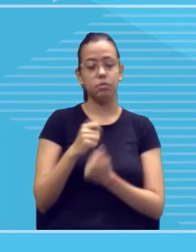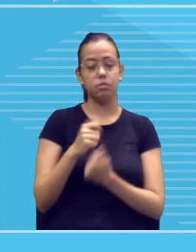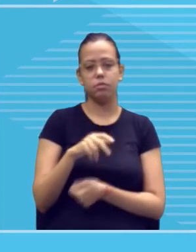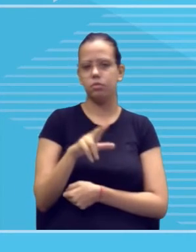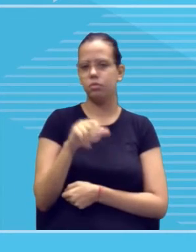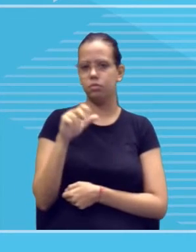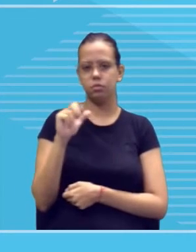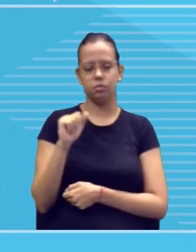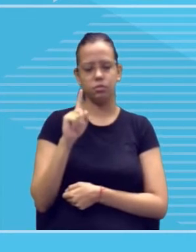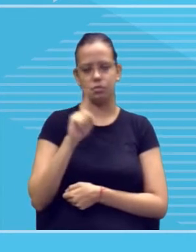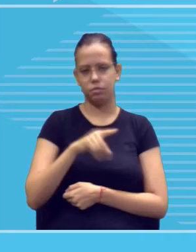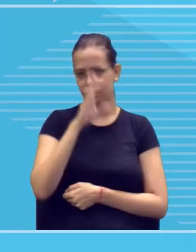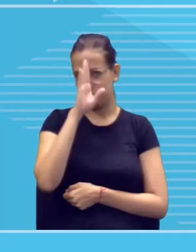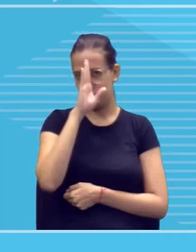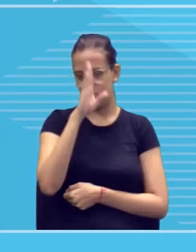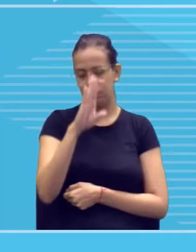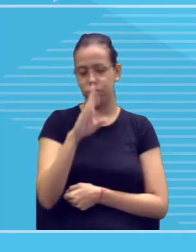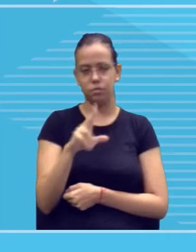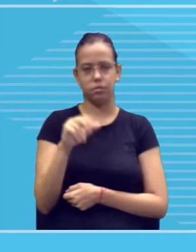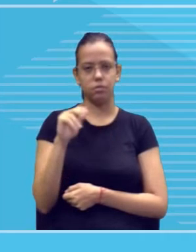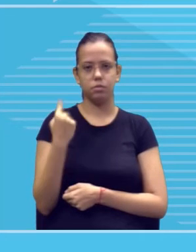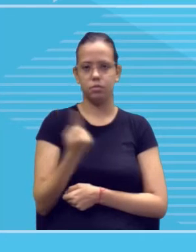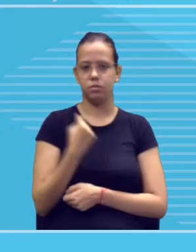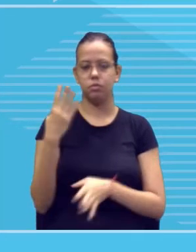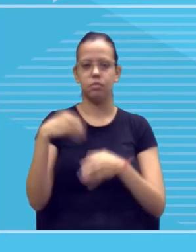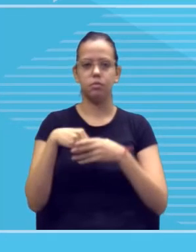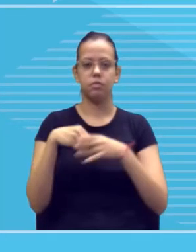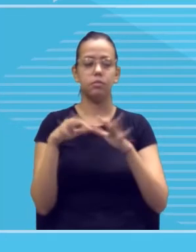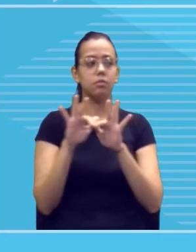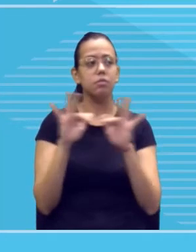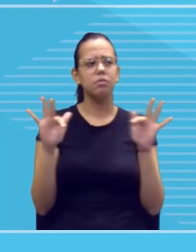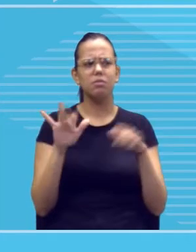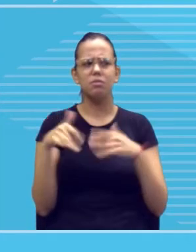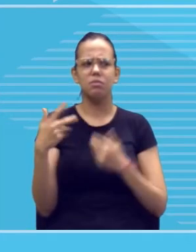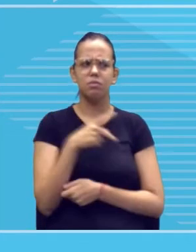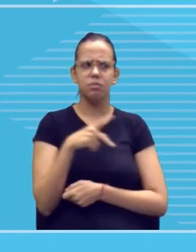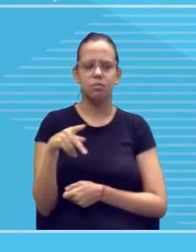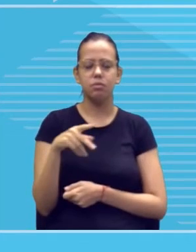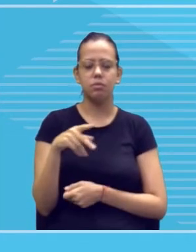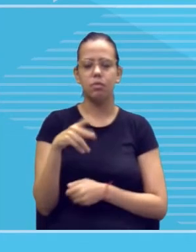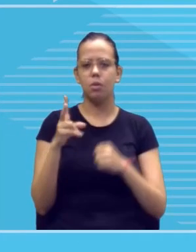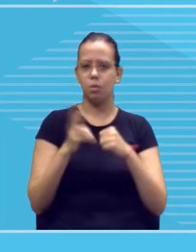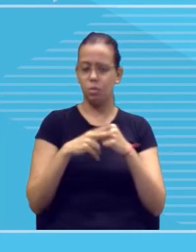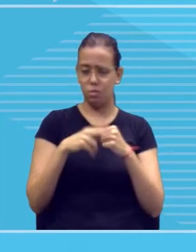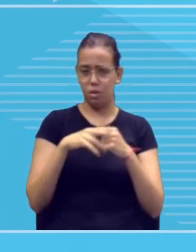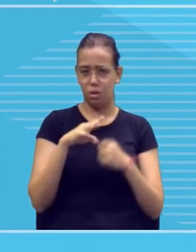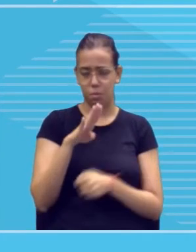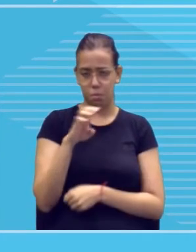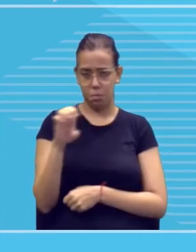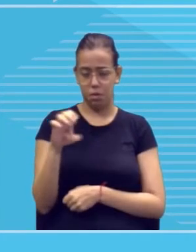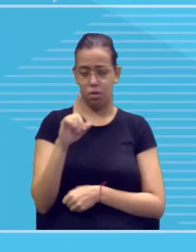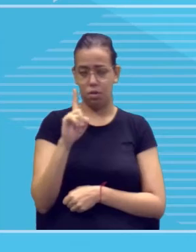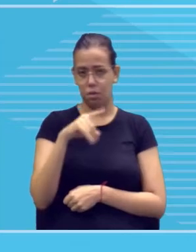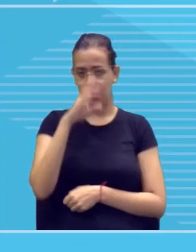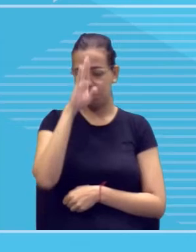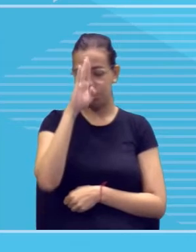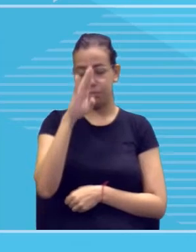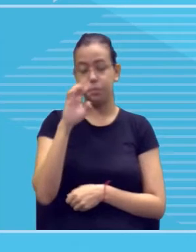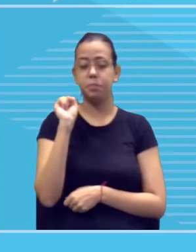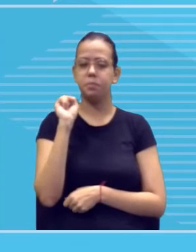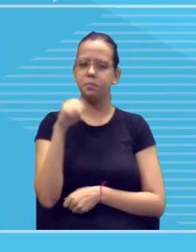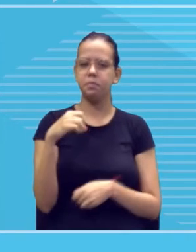verbo principal jamais vai vir sozinho em frases Então você quer dizer que o verbo to be é o verbo principal Sim claro com